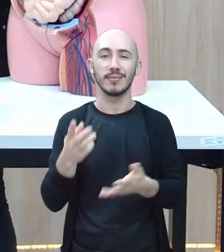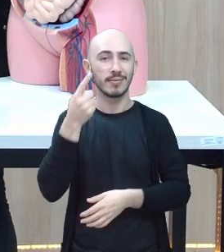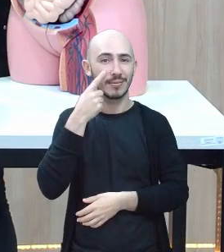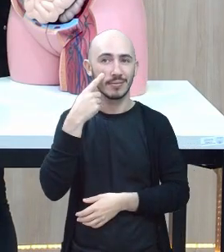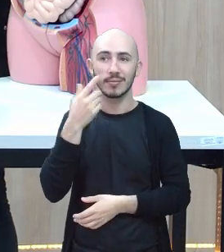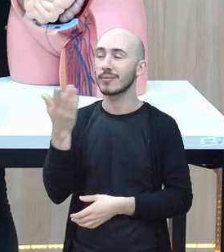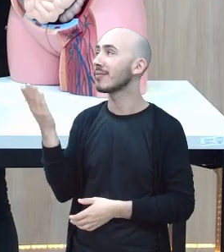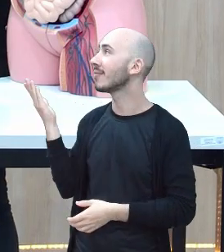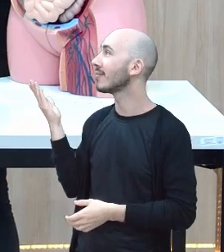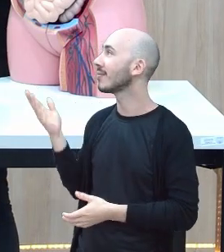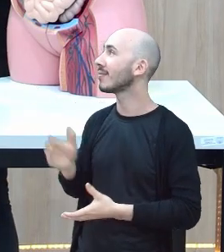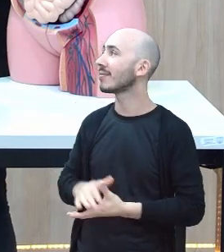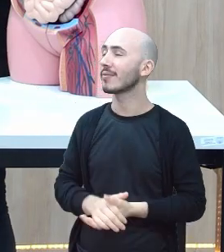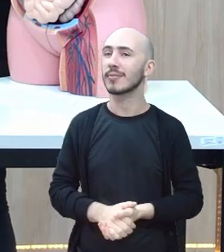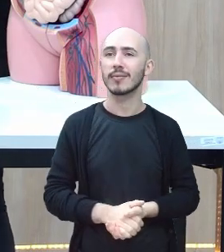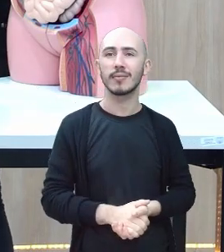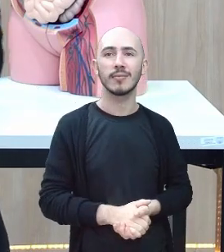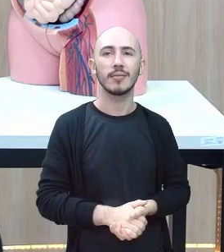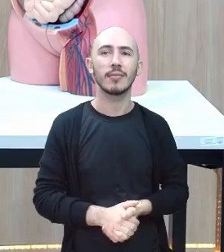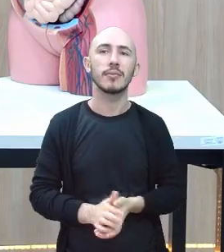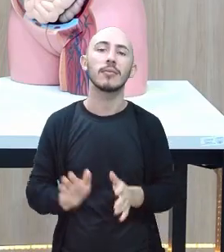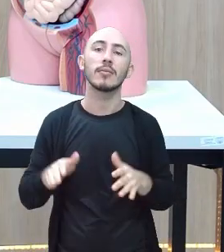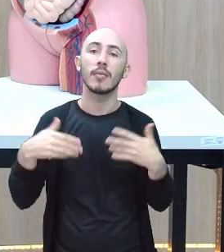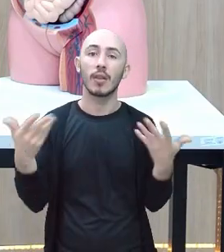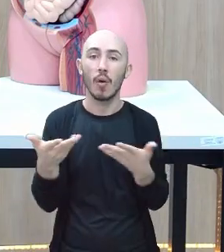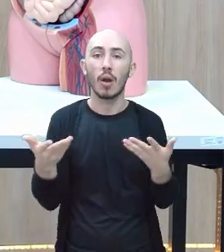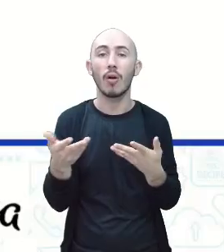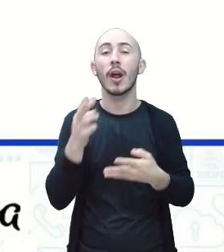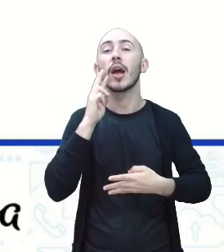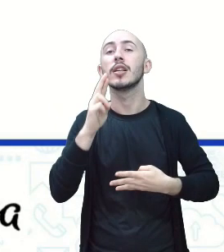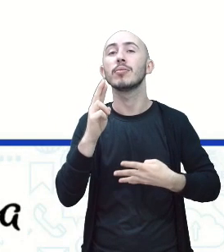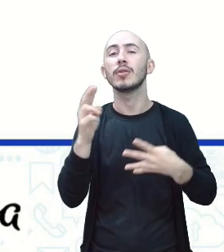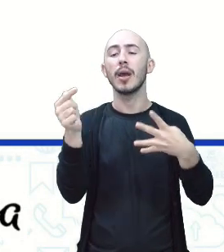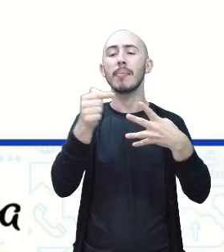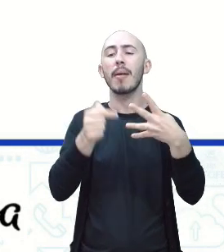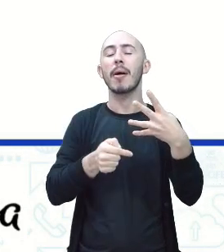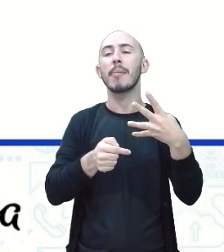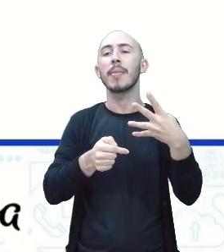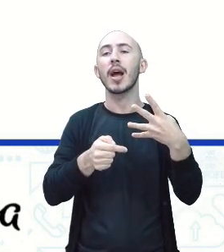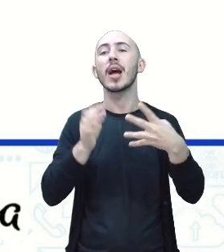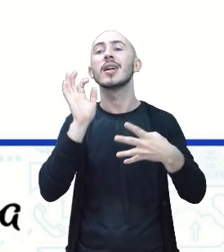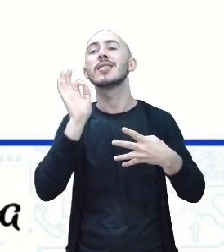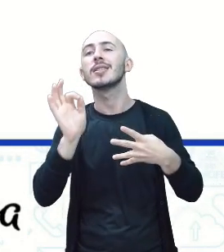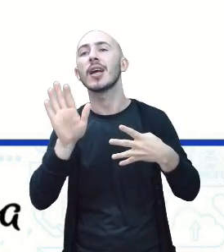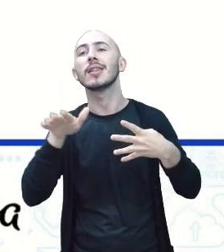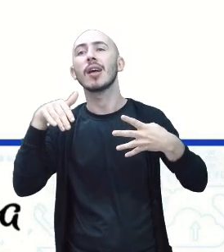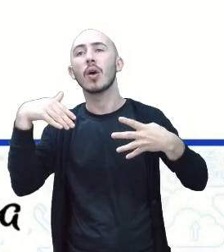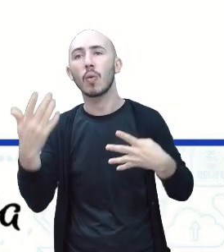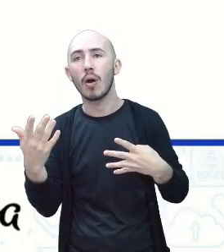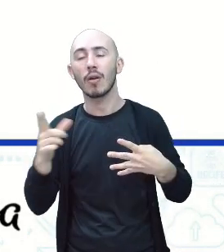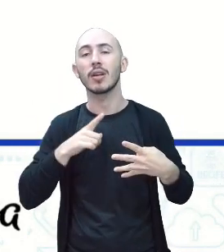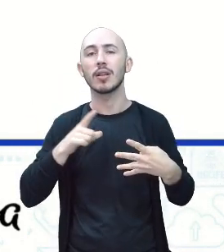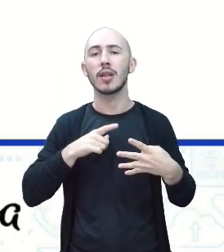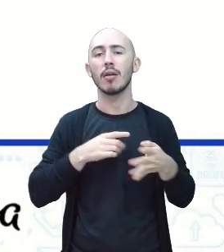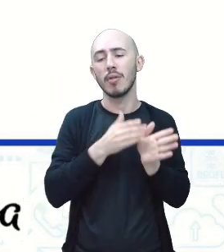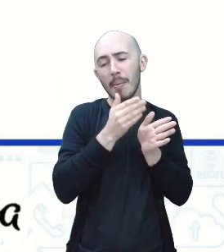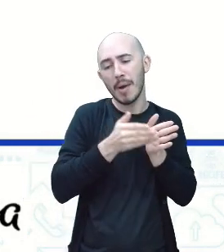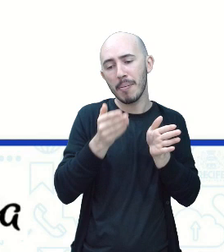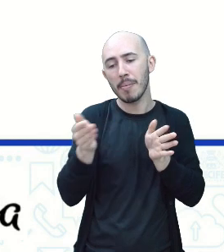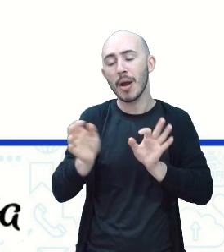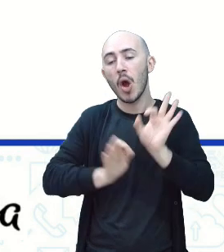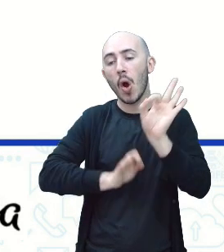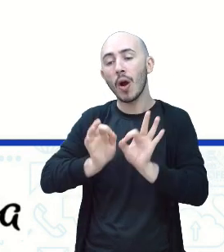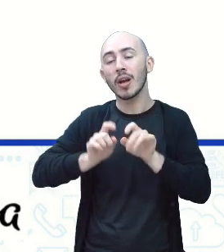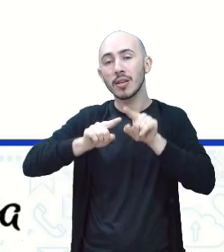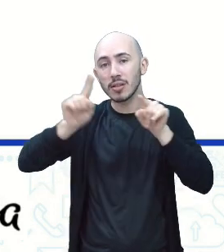aqui. Vamos marcar a alternativa correta que indica a sequência dos níveis de organização